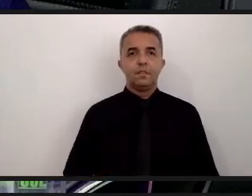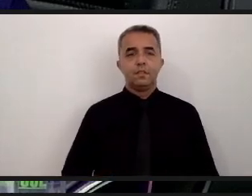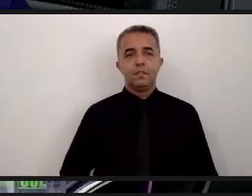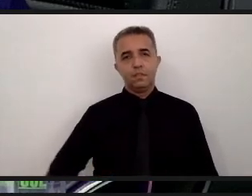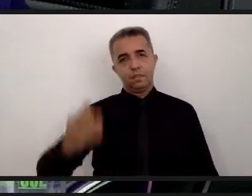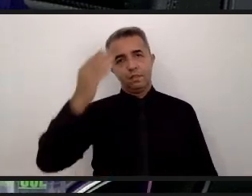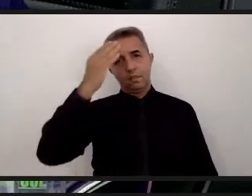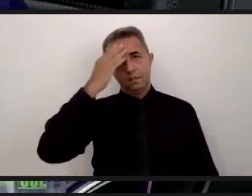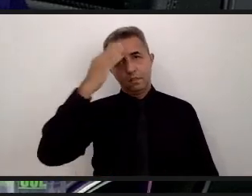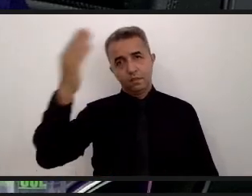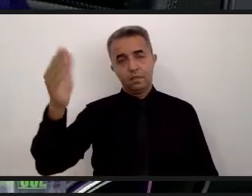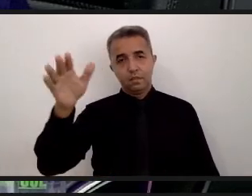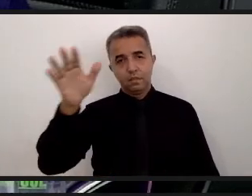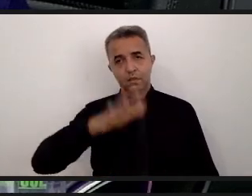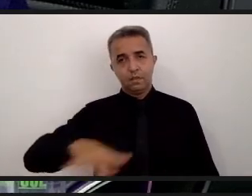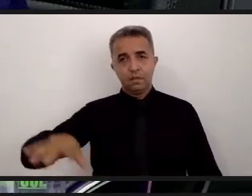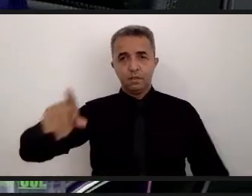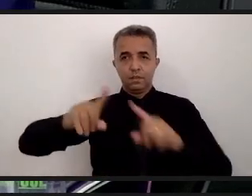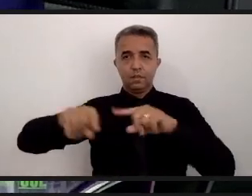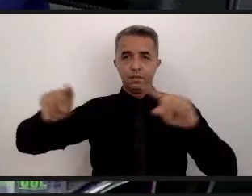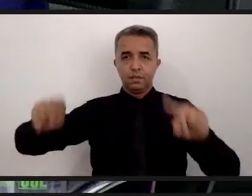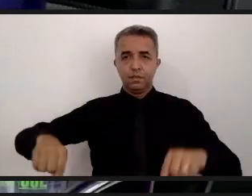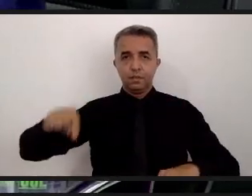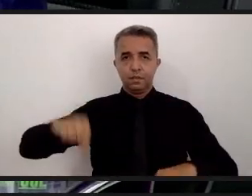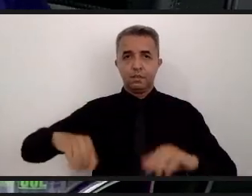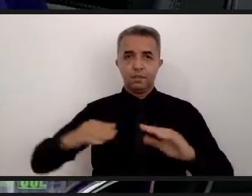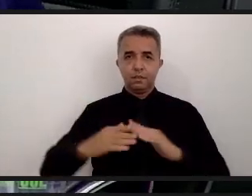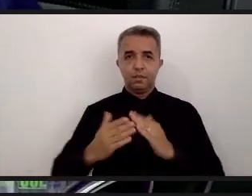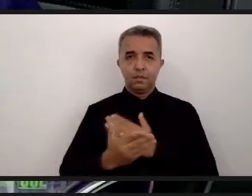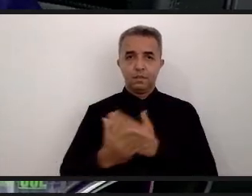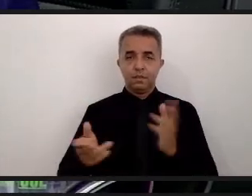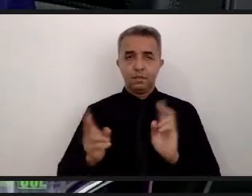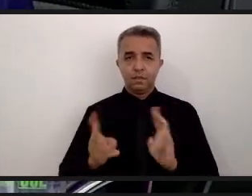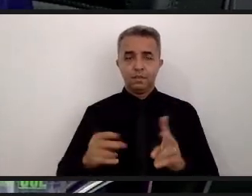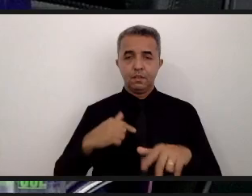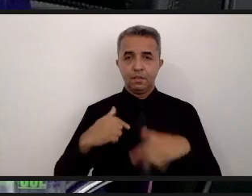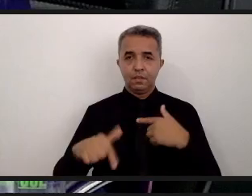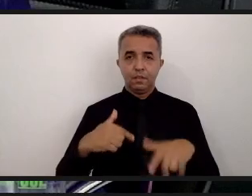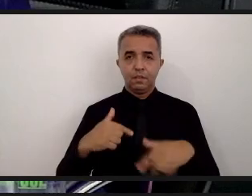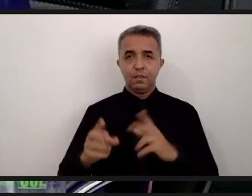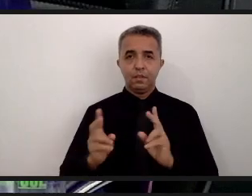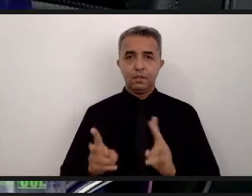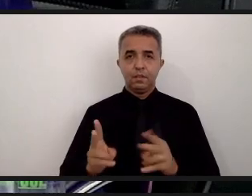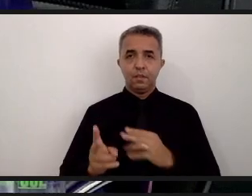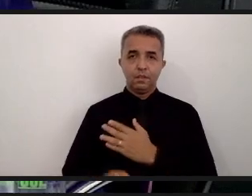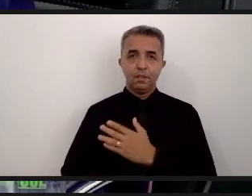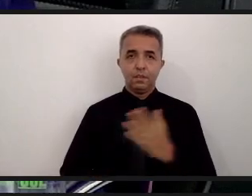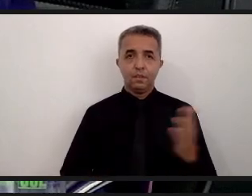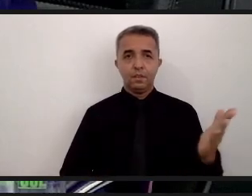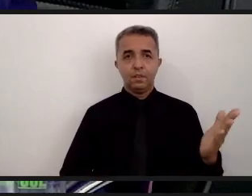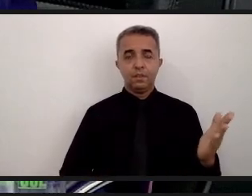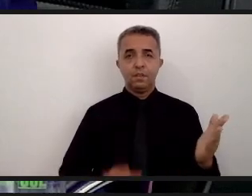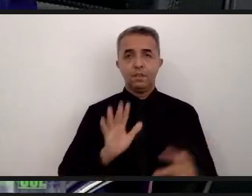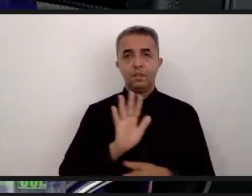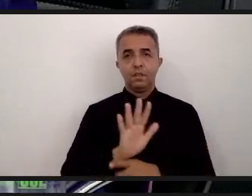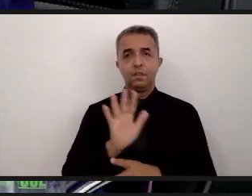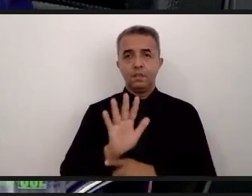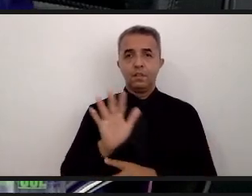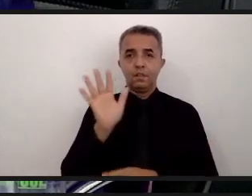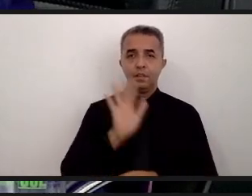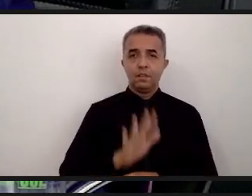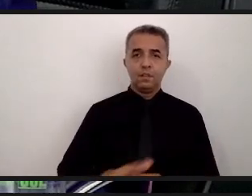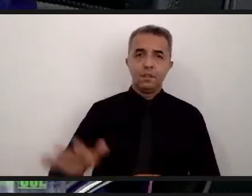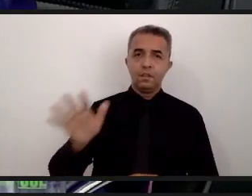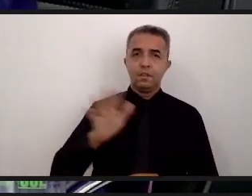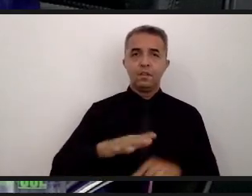Agradeço aos servidores dessa casa, sempre prestativos, sempre prontos para todas as sessões, todas as